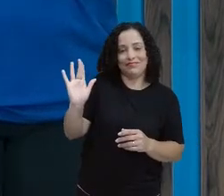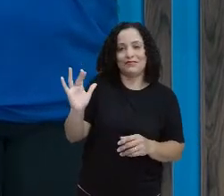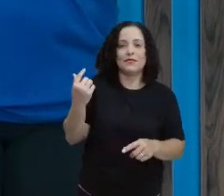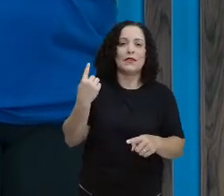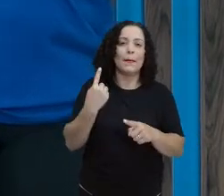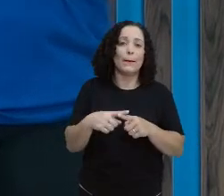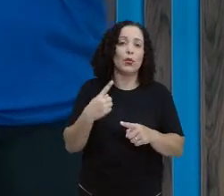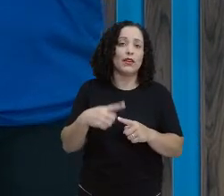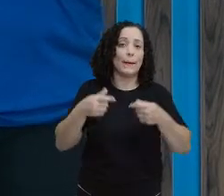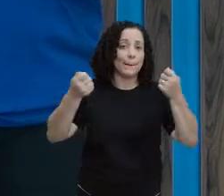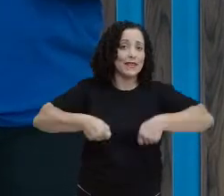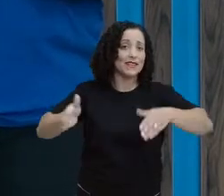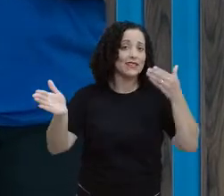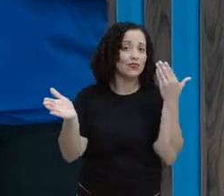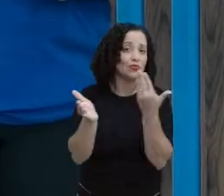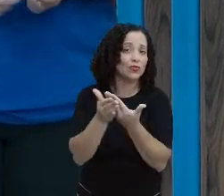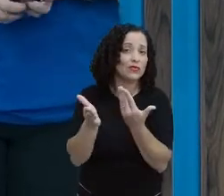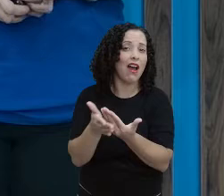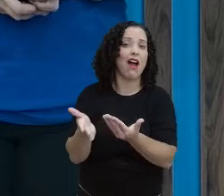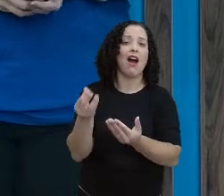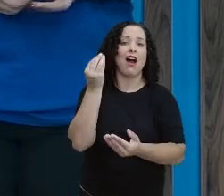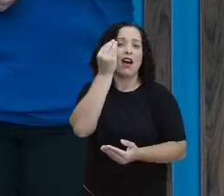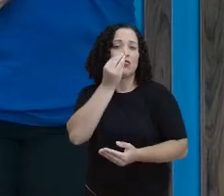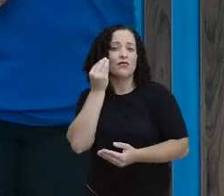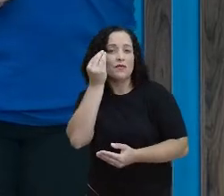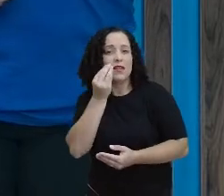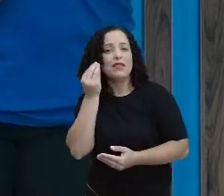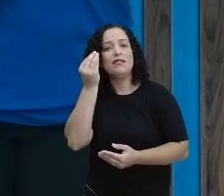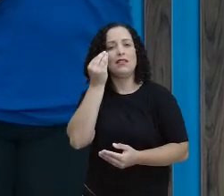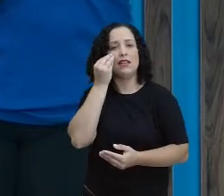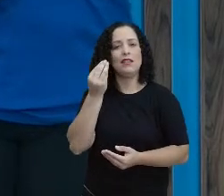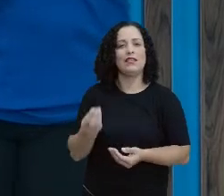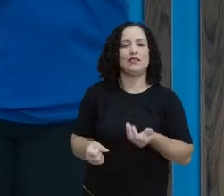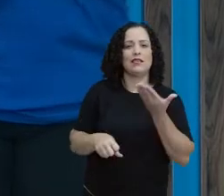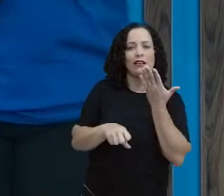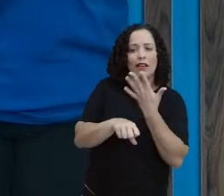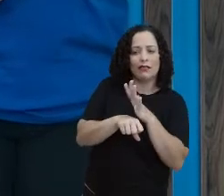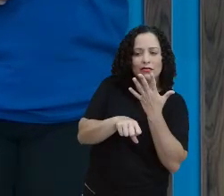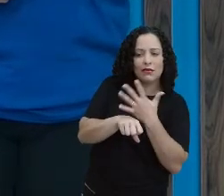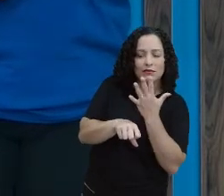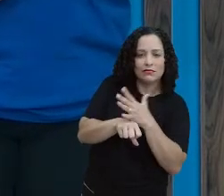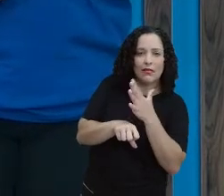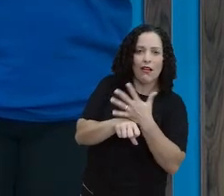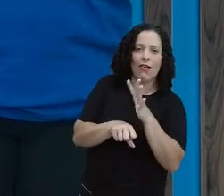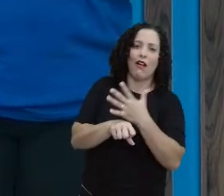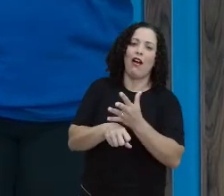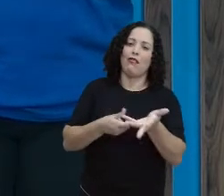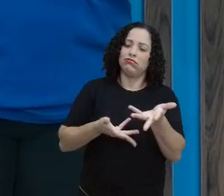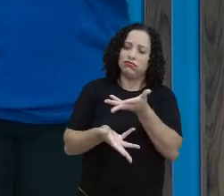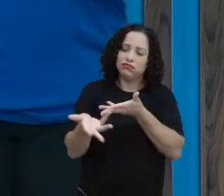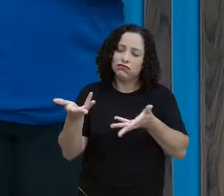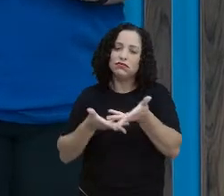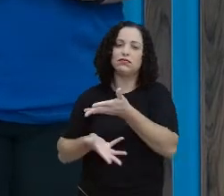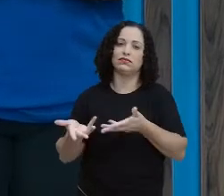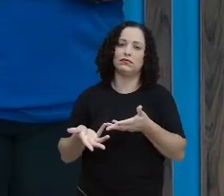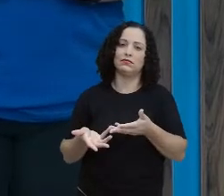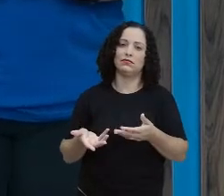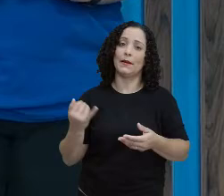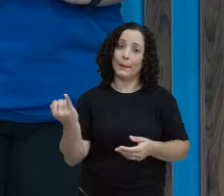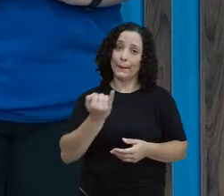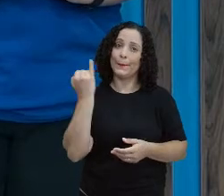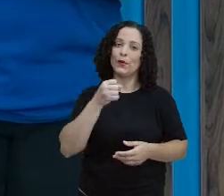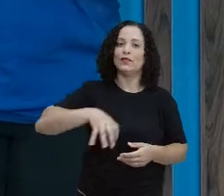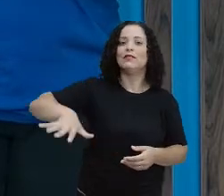porque isso a gente tem que testar em laboratório, tá? Então, por isso que é tão sensível essa questão da utilização da